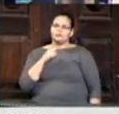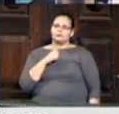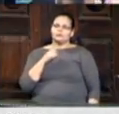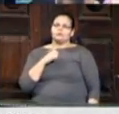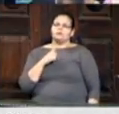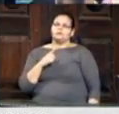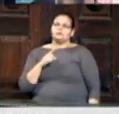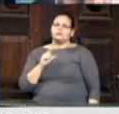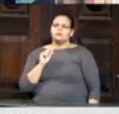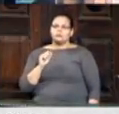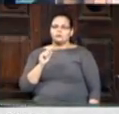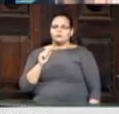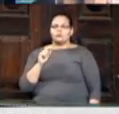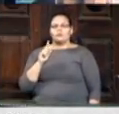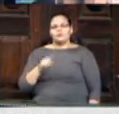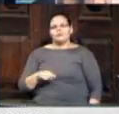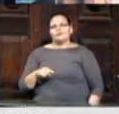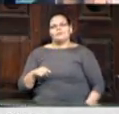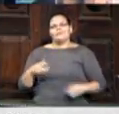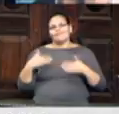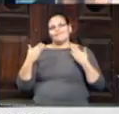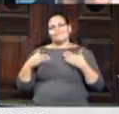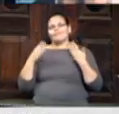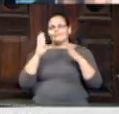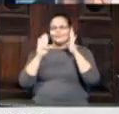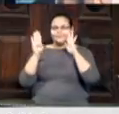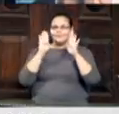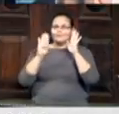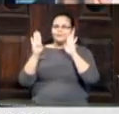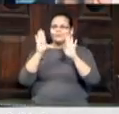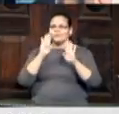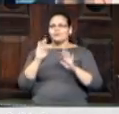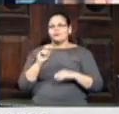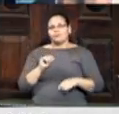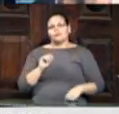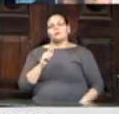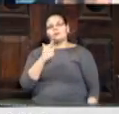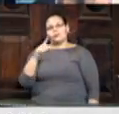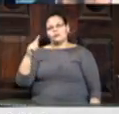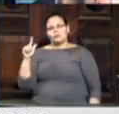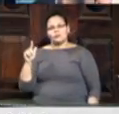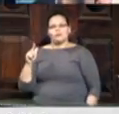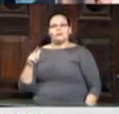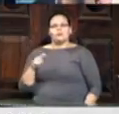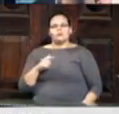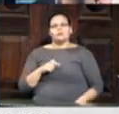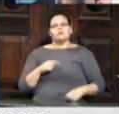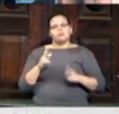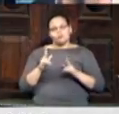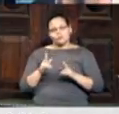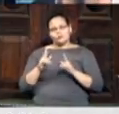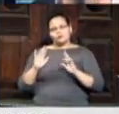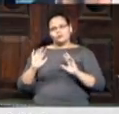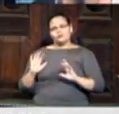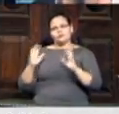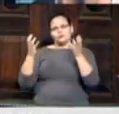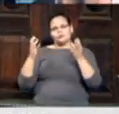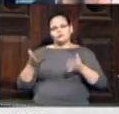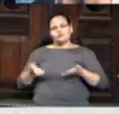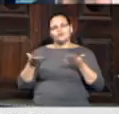me jubilar bastante e que outras moções desse